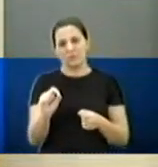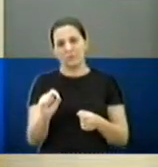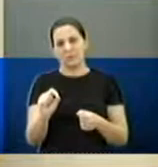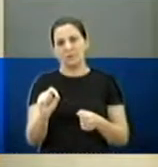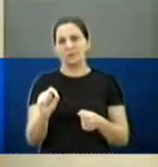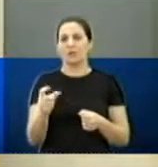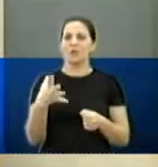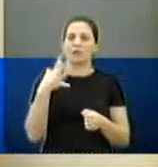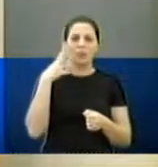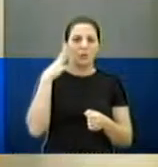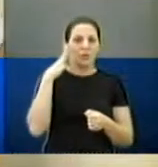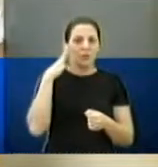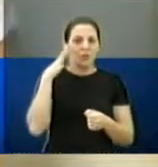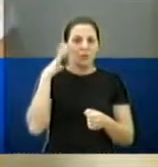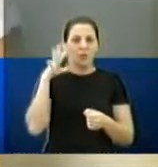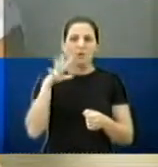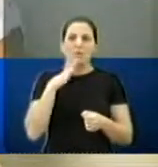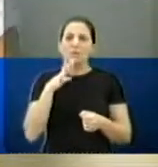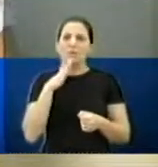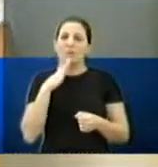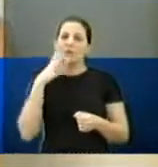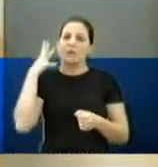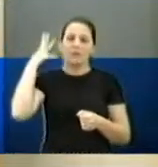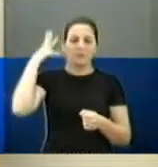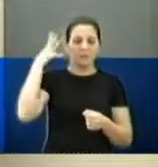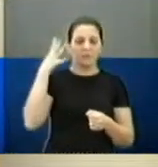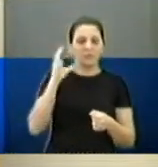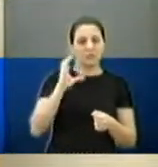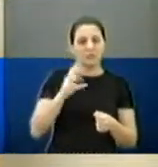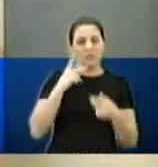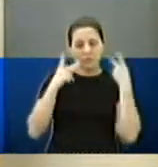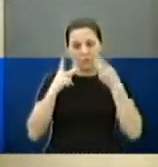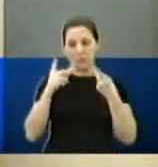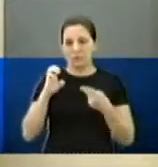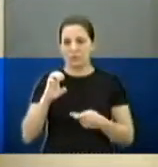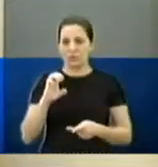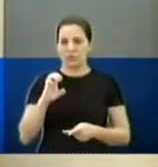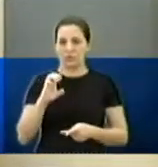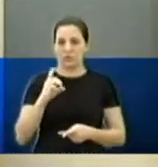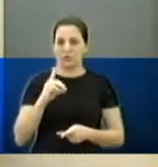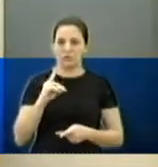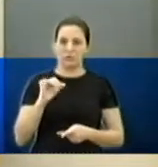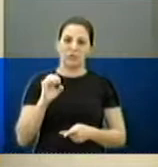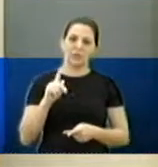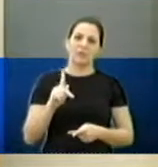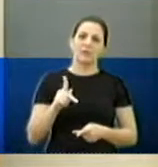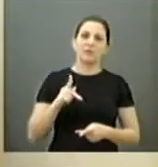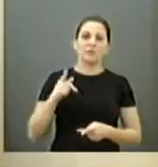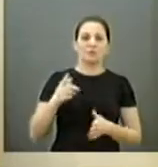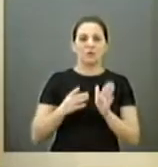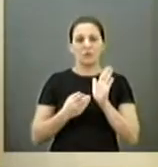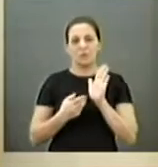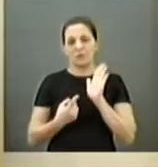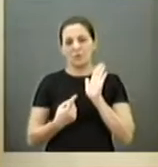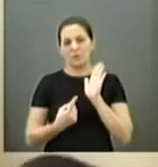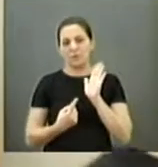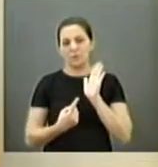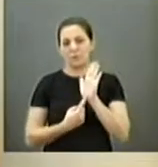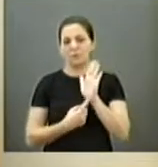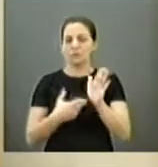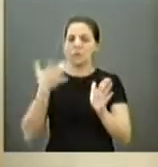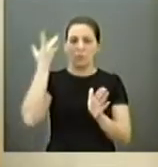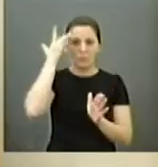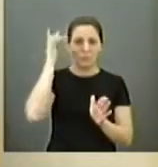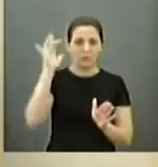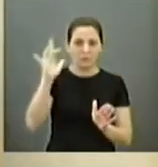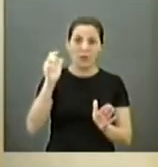total desconhecimento na sua fala aqui, dos fatos e o que nos fundamenta para poder trazer o assunto à tona e